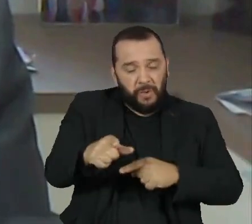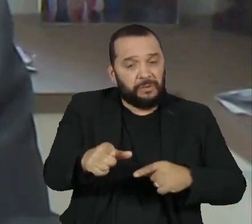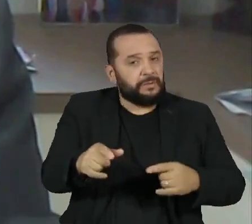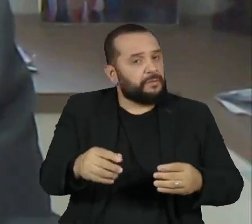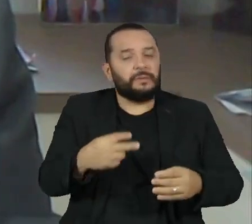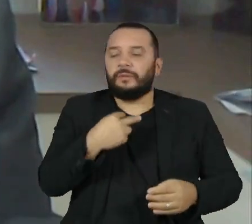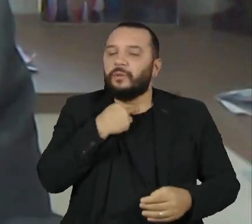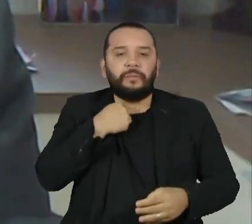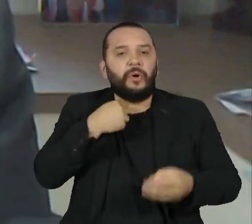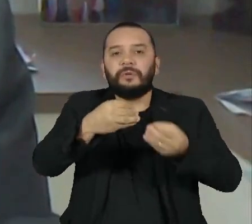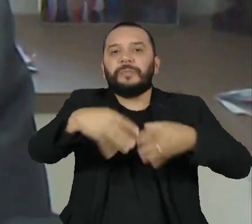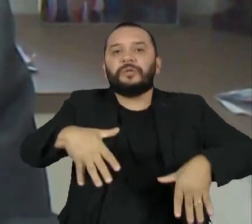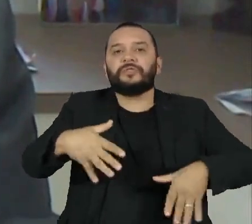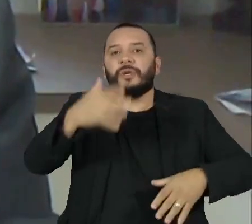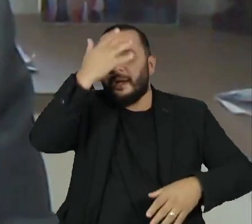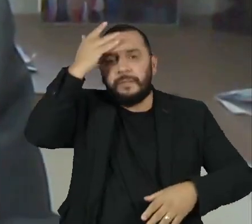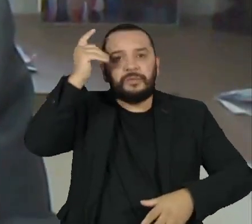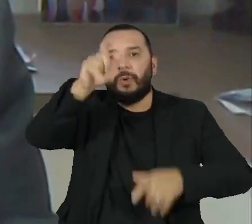terceiros.